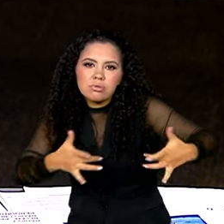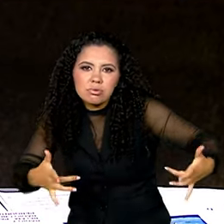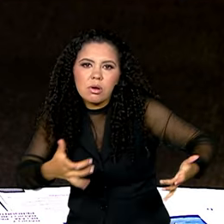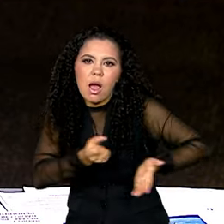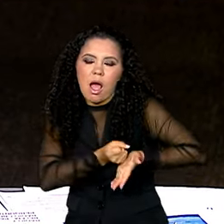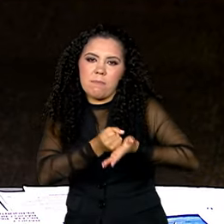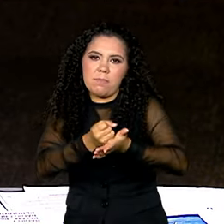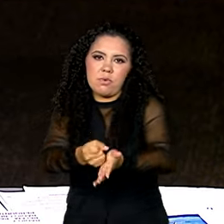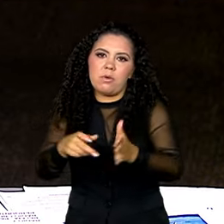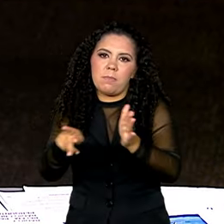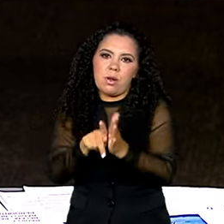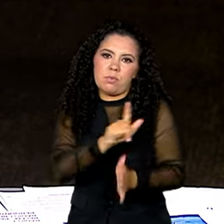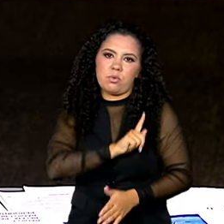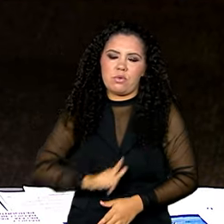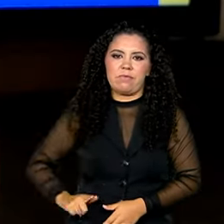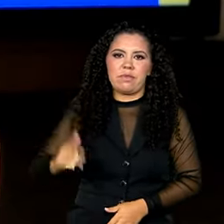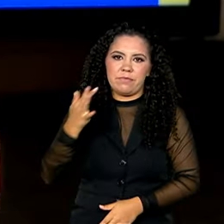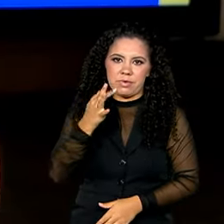governo federal.